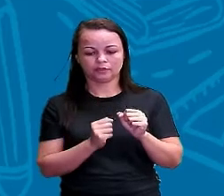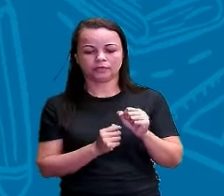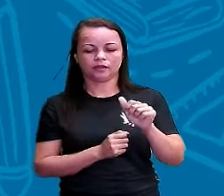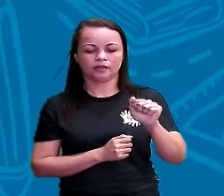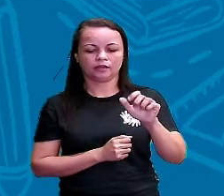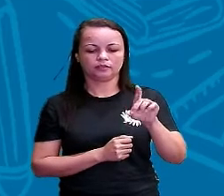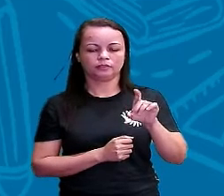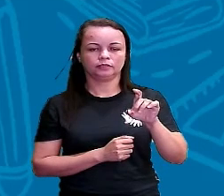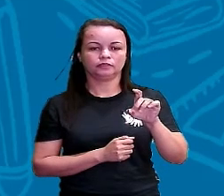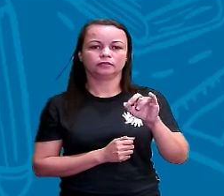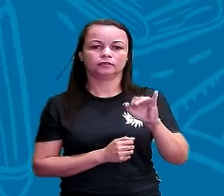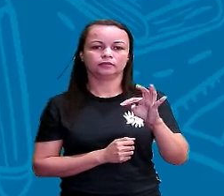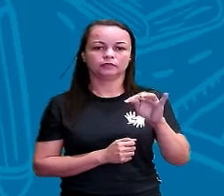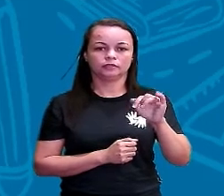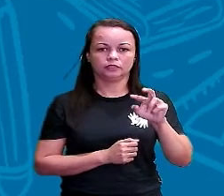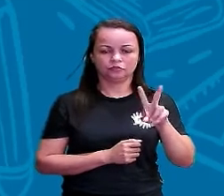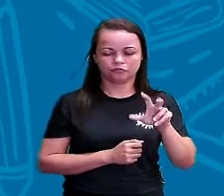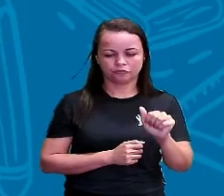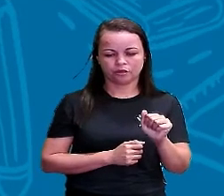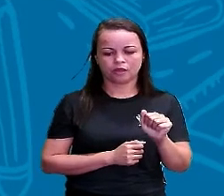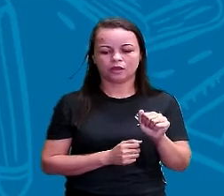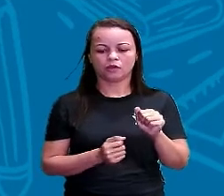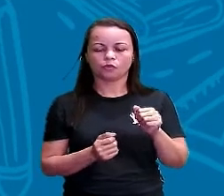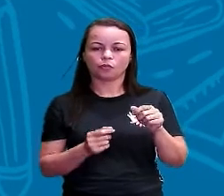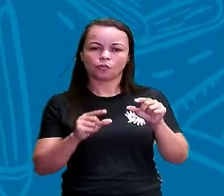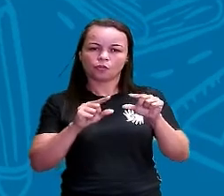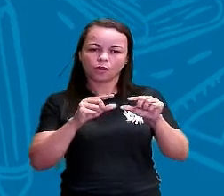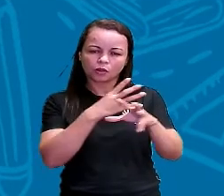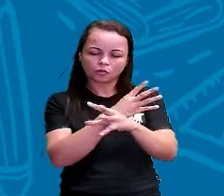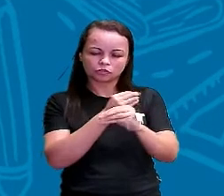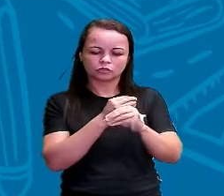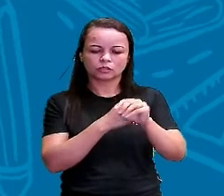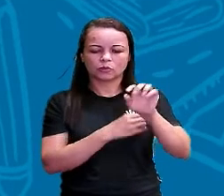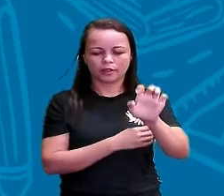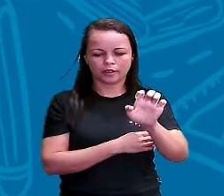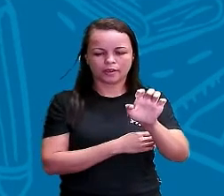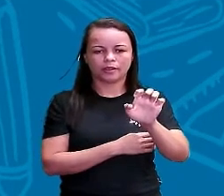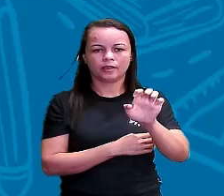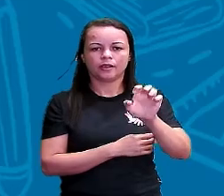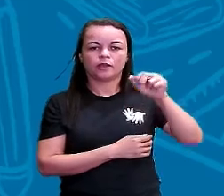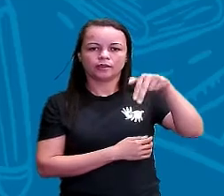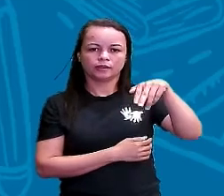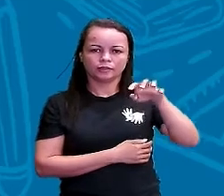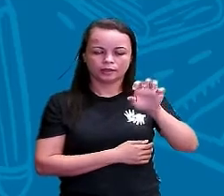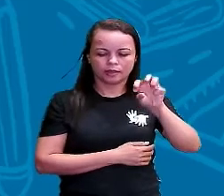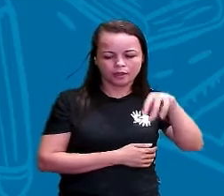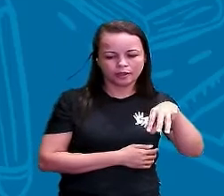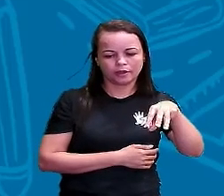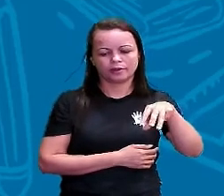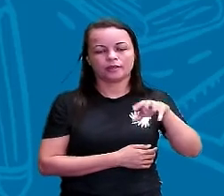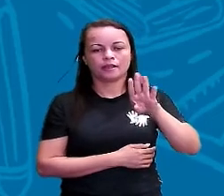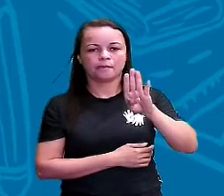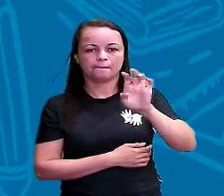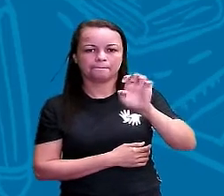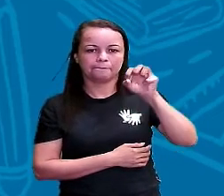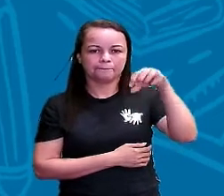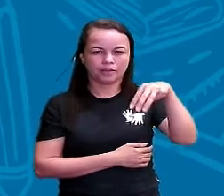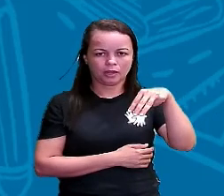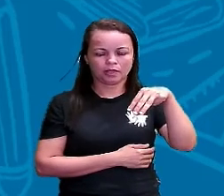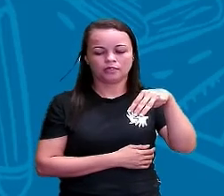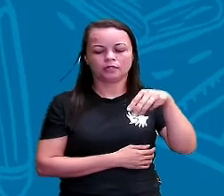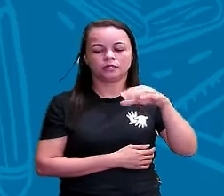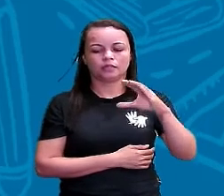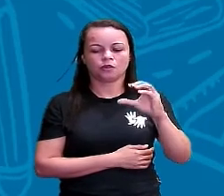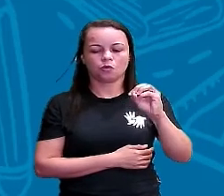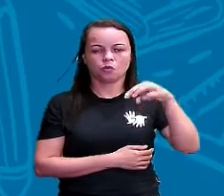por exemplo, com as conjunções e, nem, bem e como. Elas estão adicionando ali informações. Então, ó,